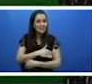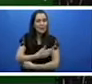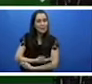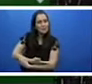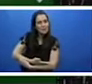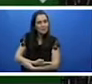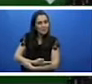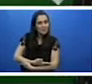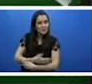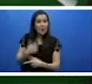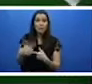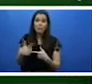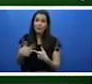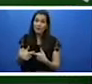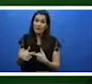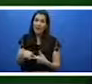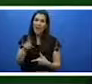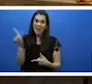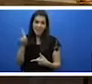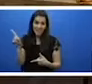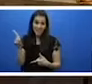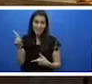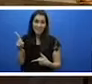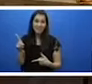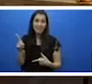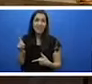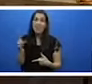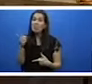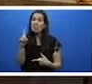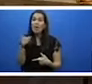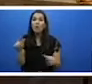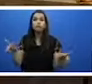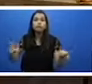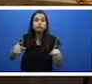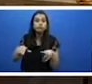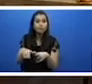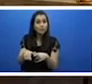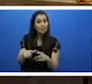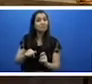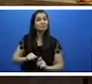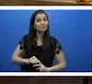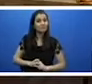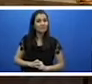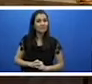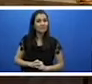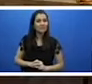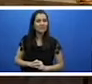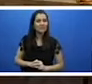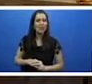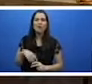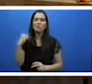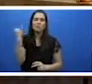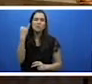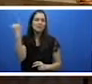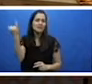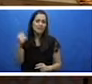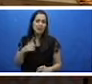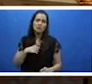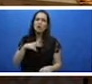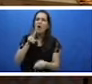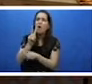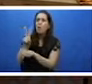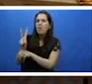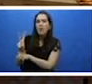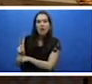da espécie não entrar em extinção. Nós comentamos isto na aula passada, a importância da preservação,